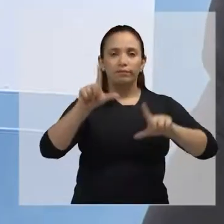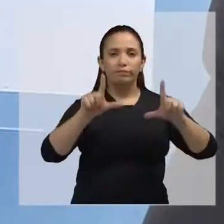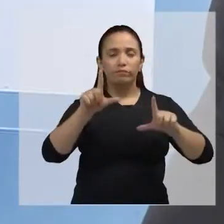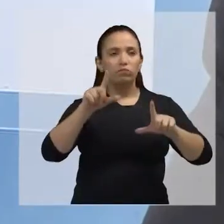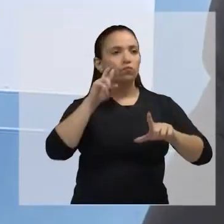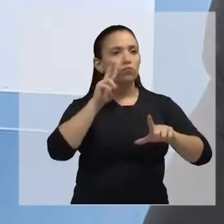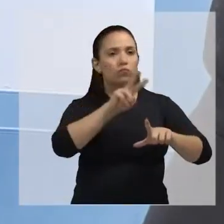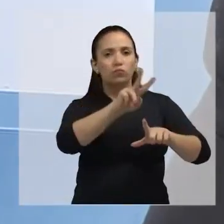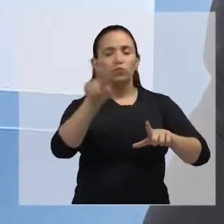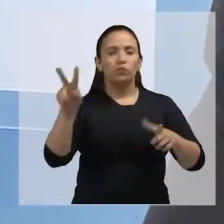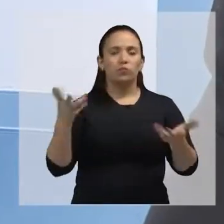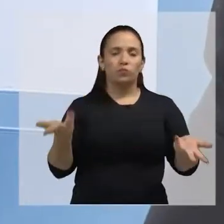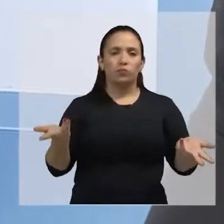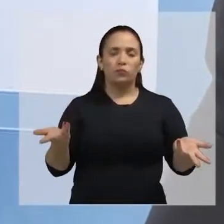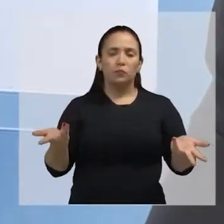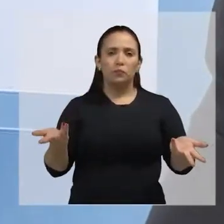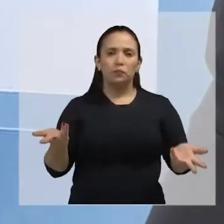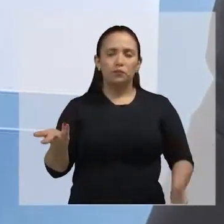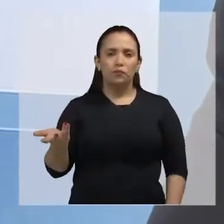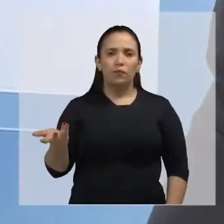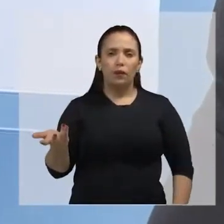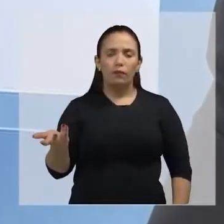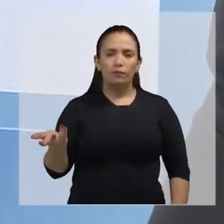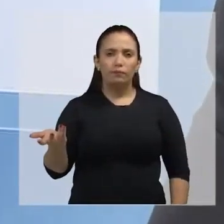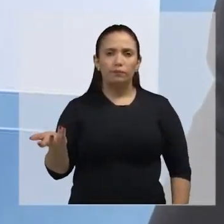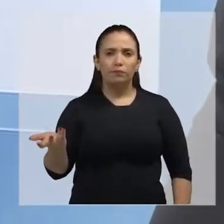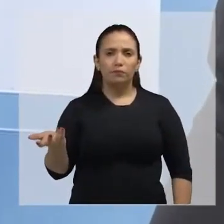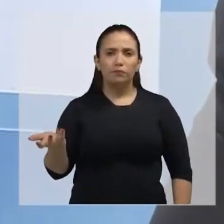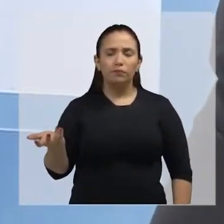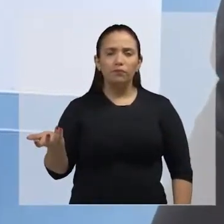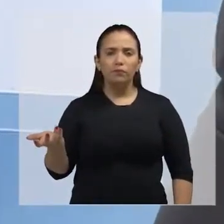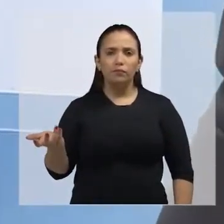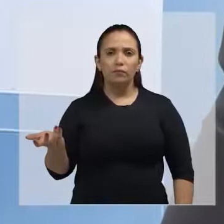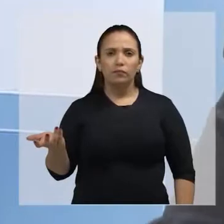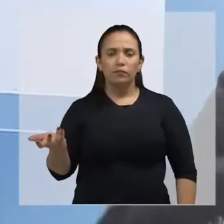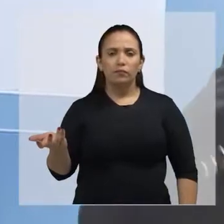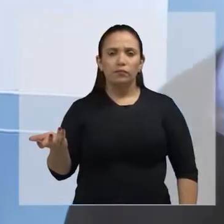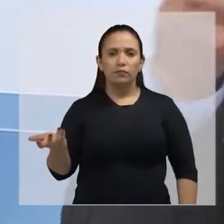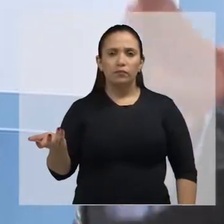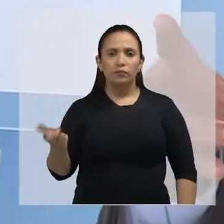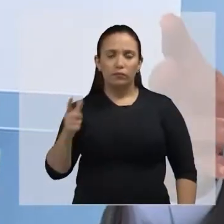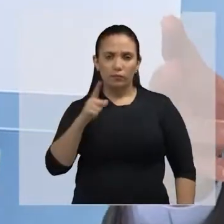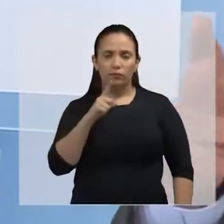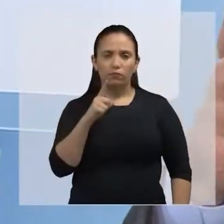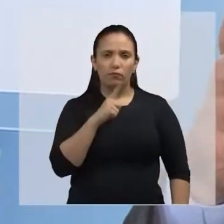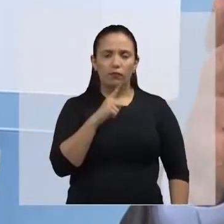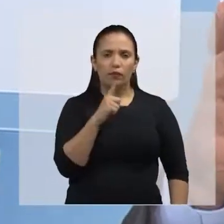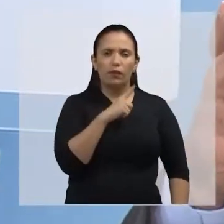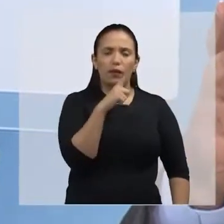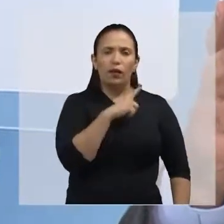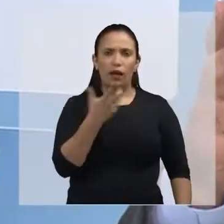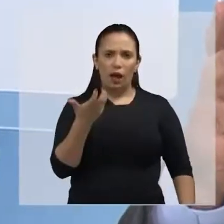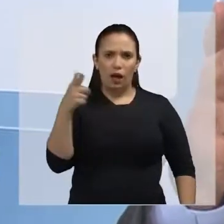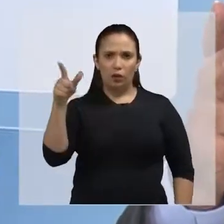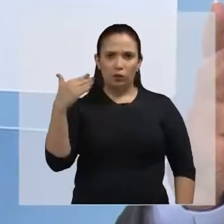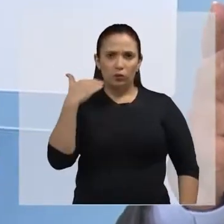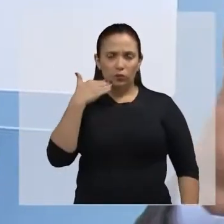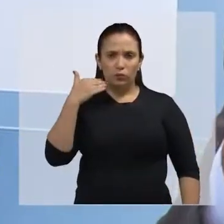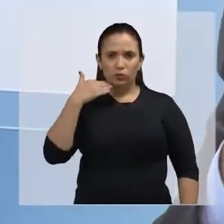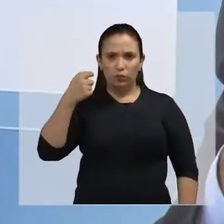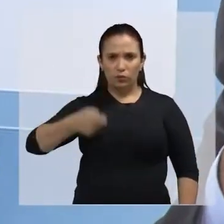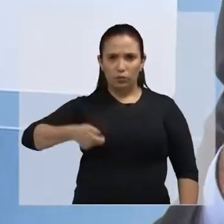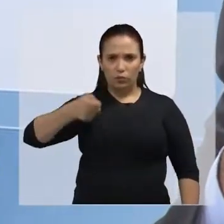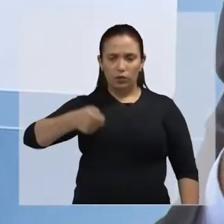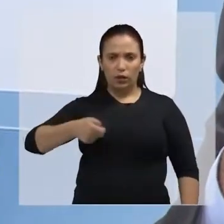colocar o magistrado para que ele, dentro da clausura e da escuridão de